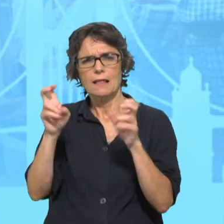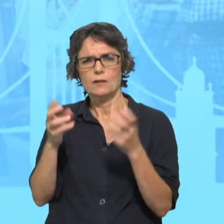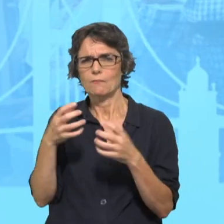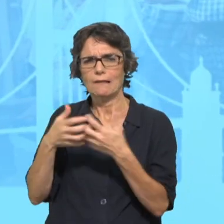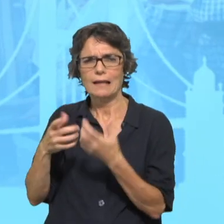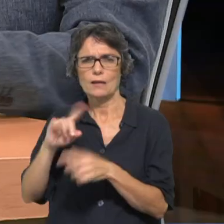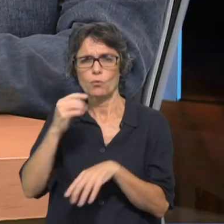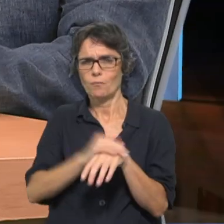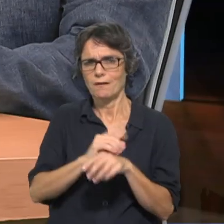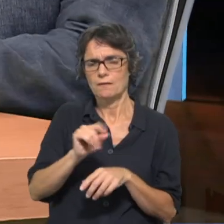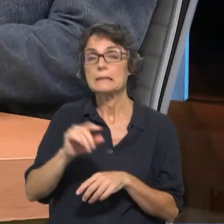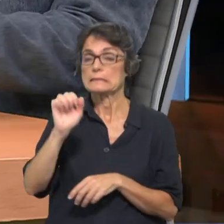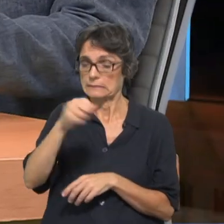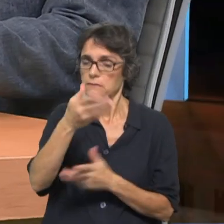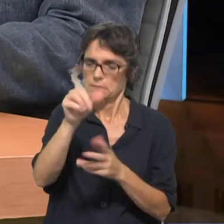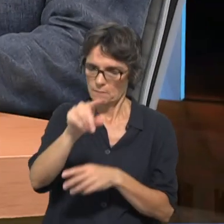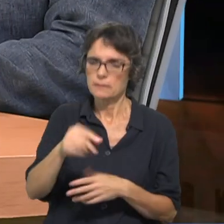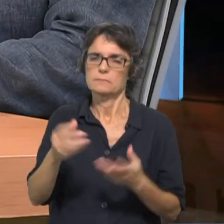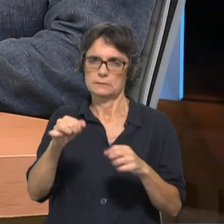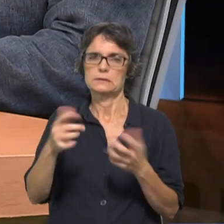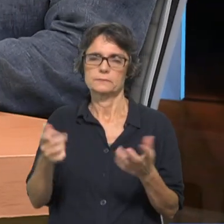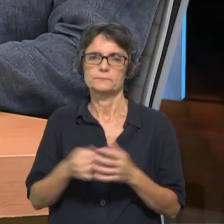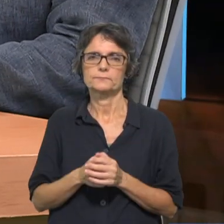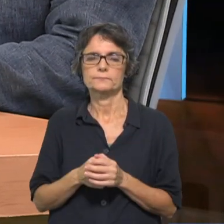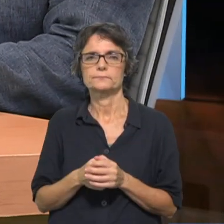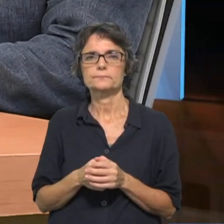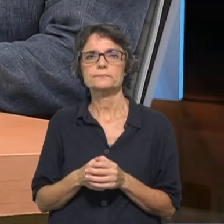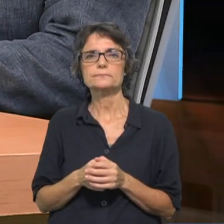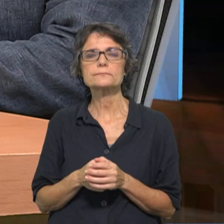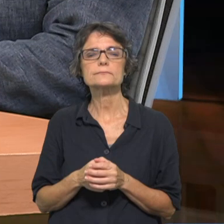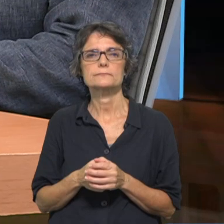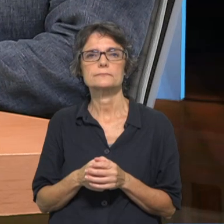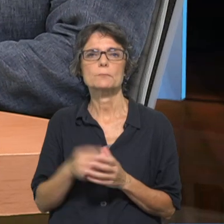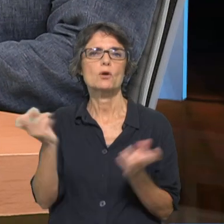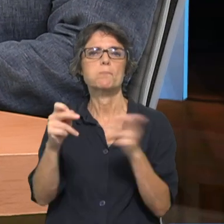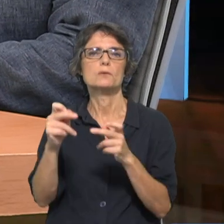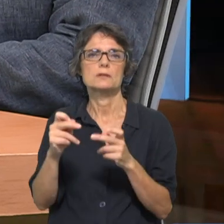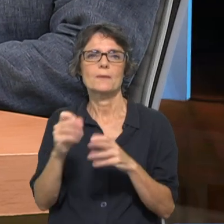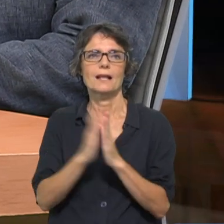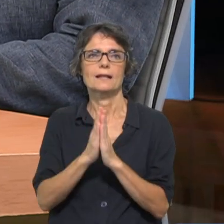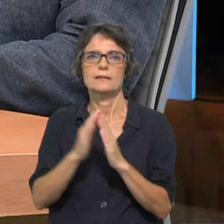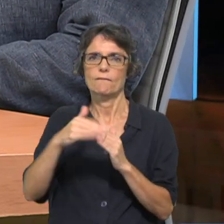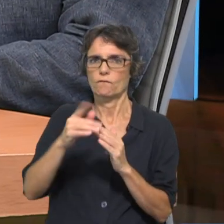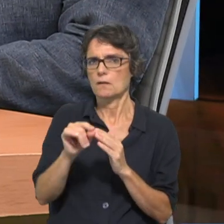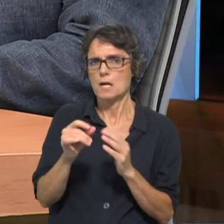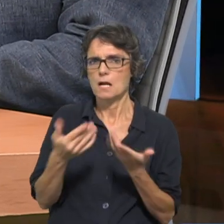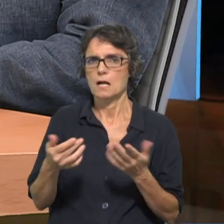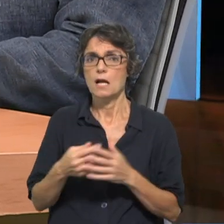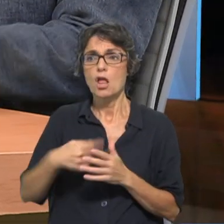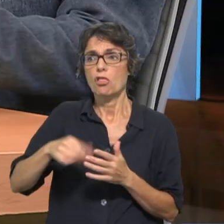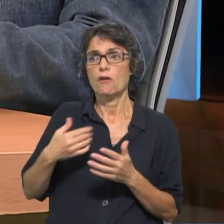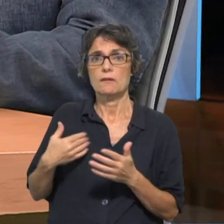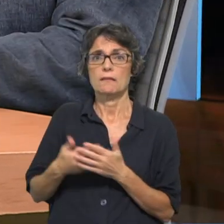que vão ser aí... que estão fora do âmbito também especificamente da ação da Igreja Católica, mas que marcam muita atualidade. Nós, infelizmente, não temos tido a oportunidade de